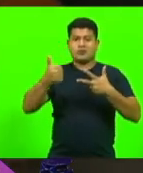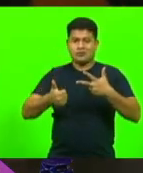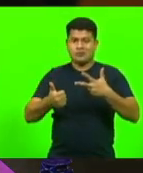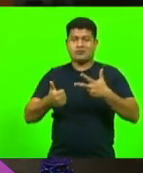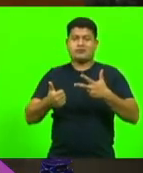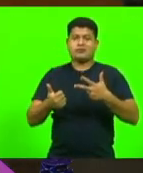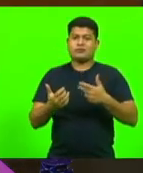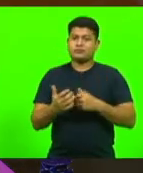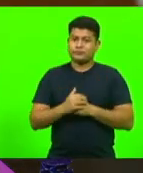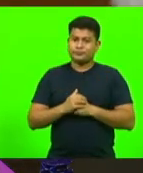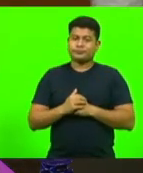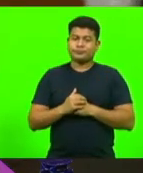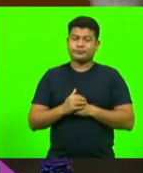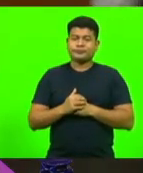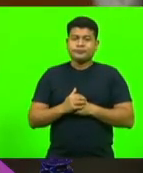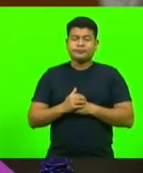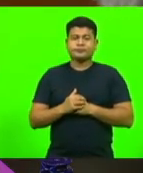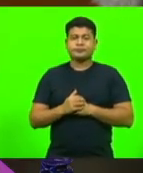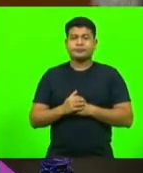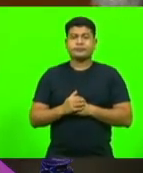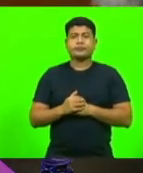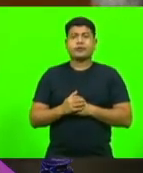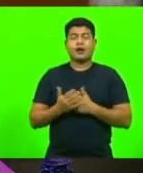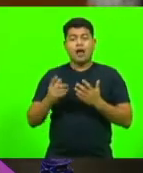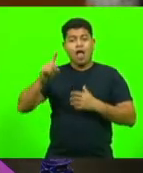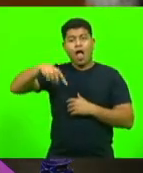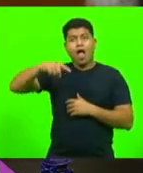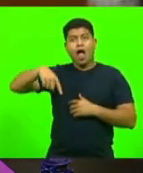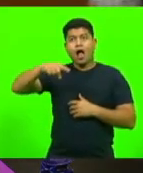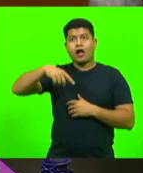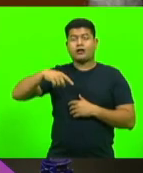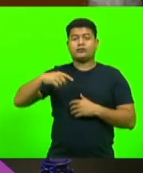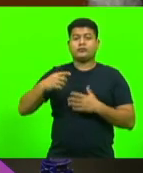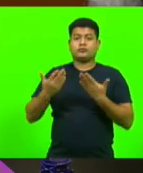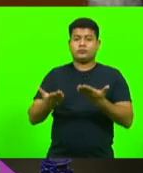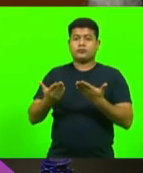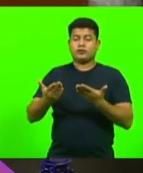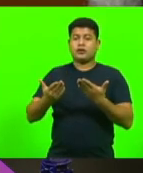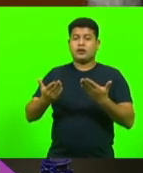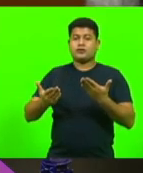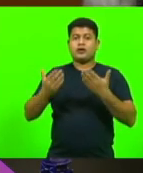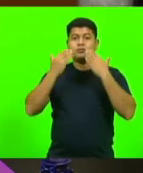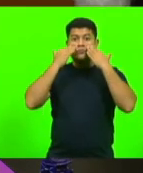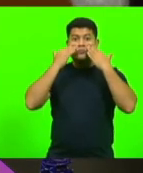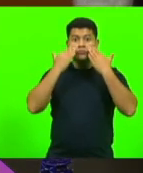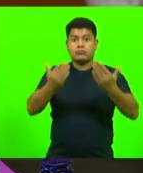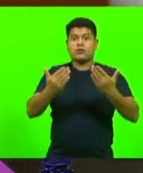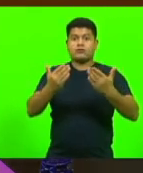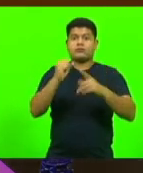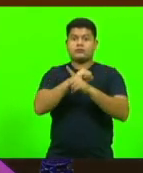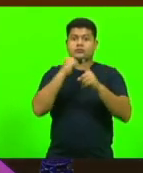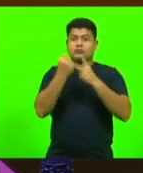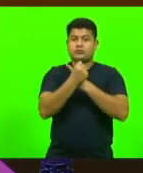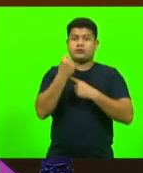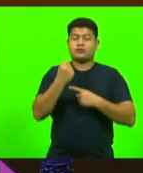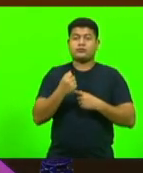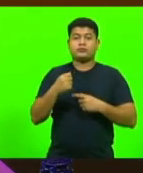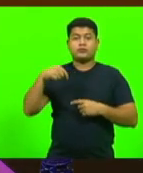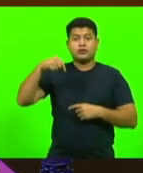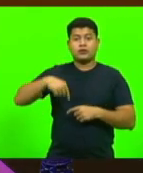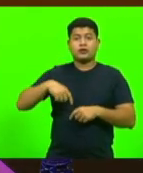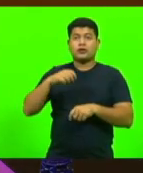esse é o retrato que a gente tem do serviço público e o retrato social do Brasil um estado que precisa